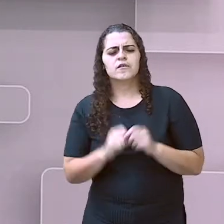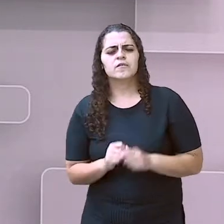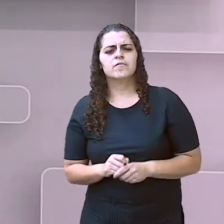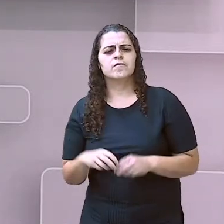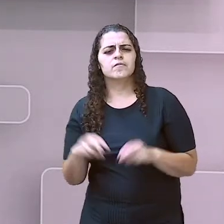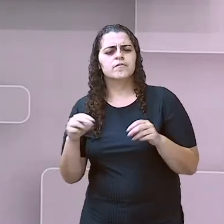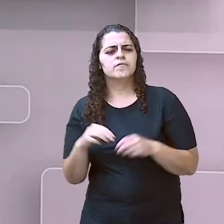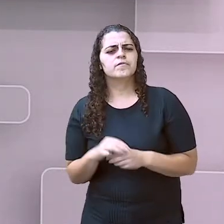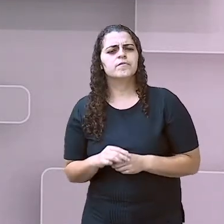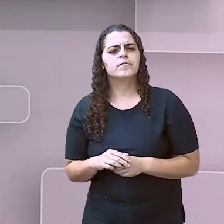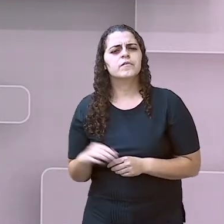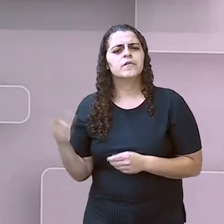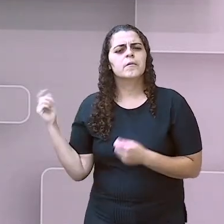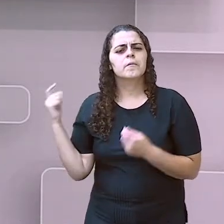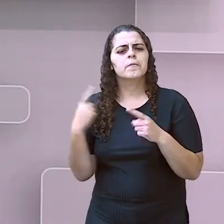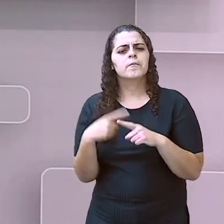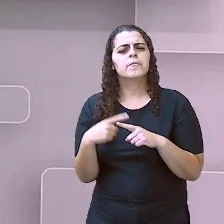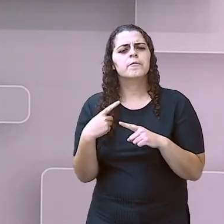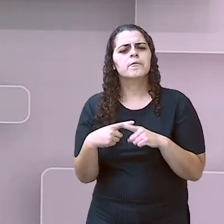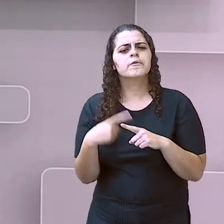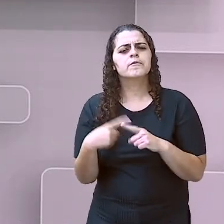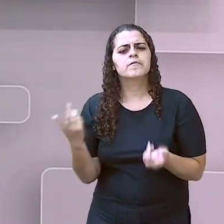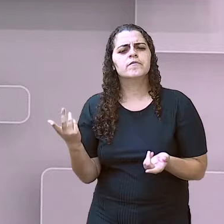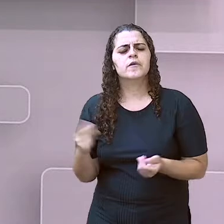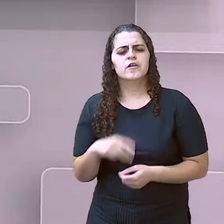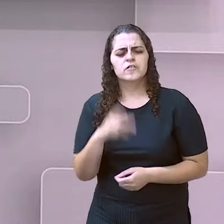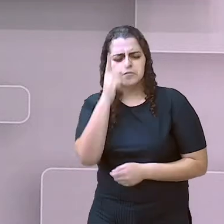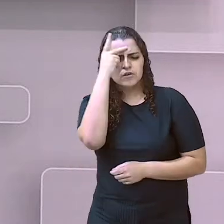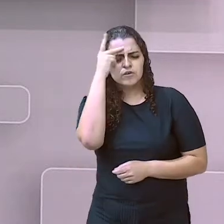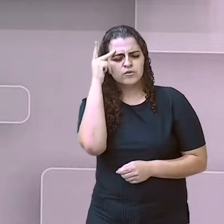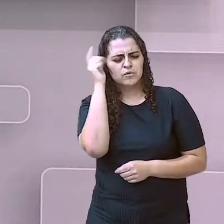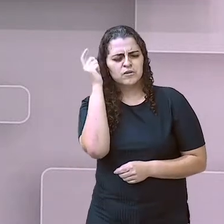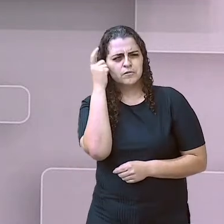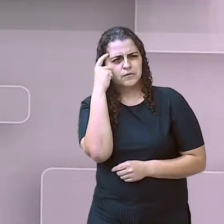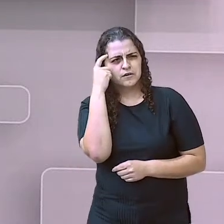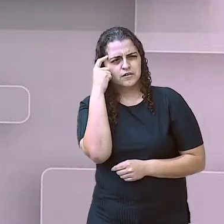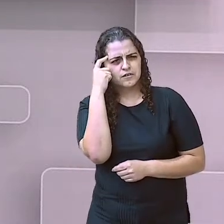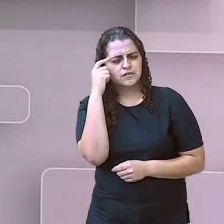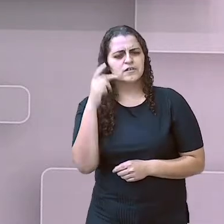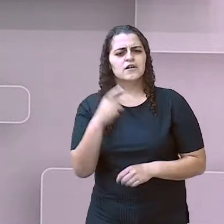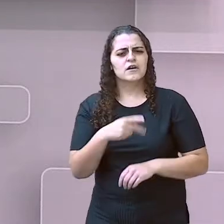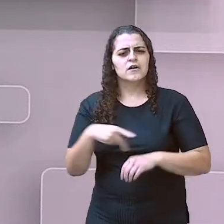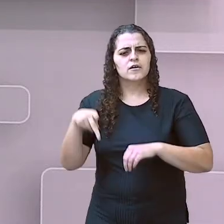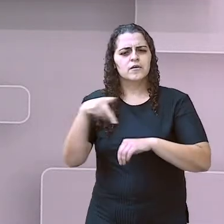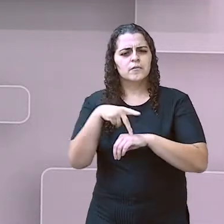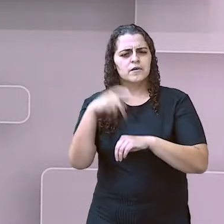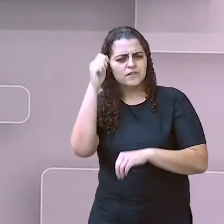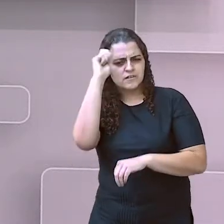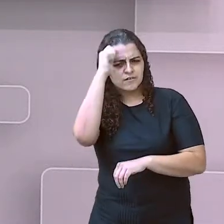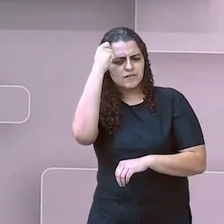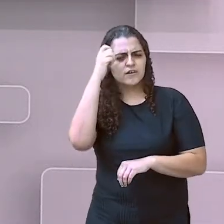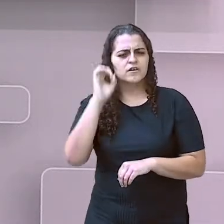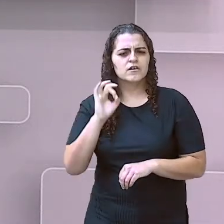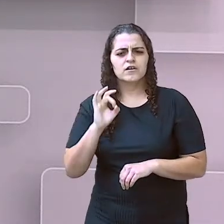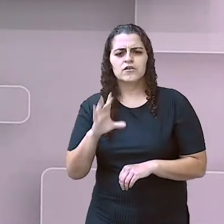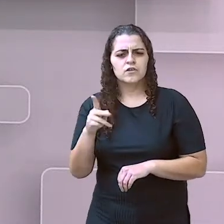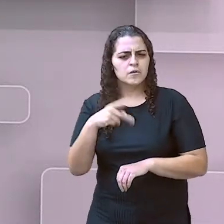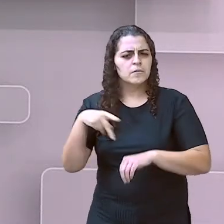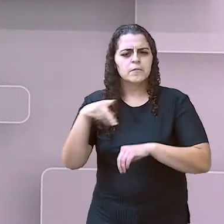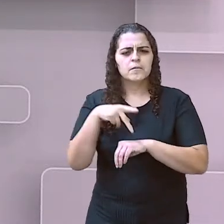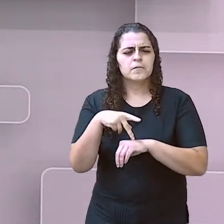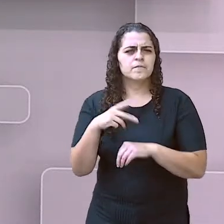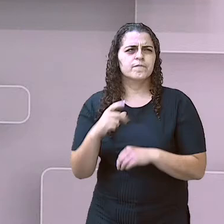isso? Porque muitas vezes as pessoas pensam que a África é um país.